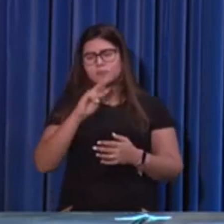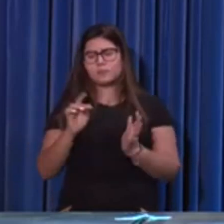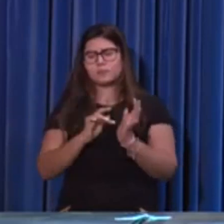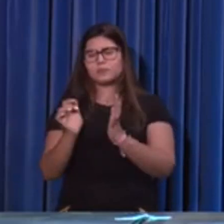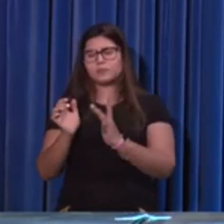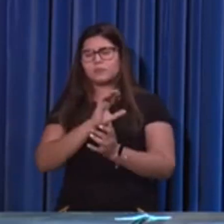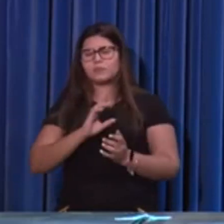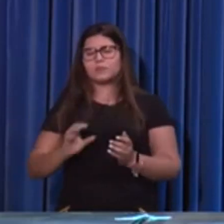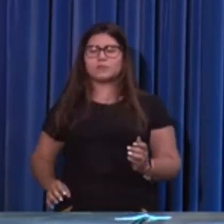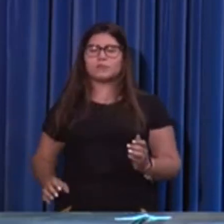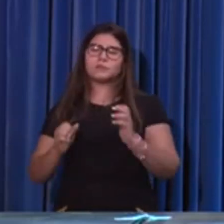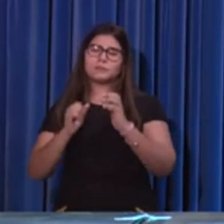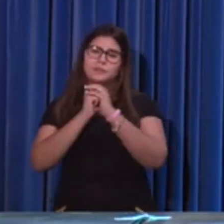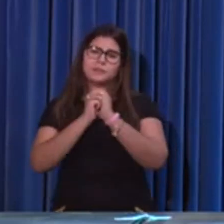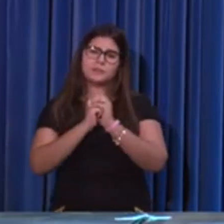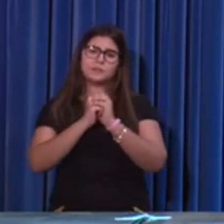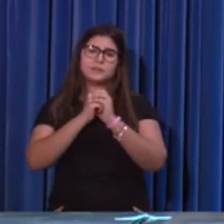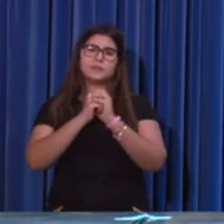Jesus. Amém.